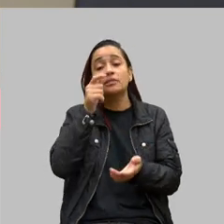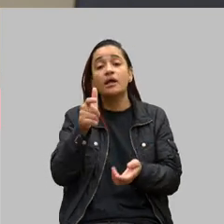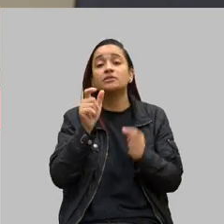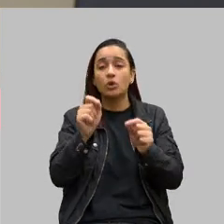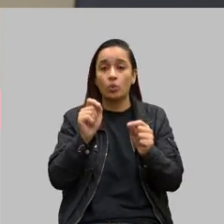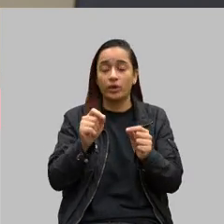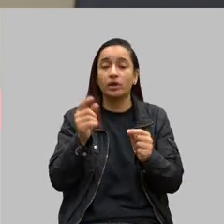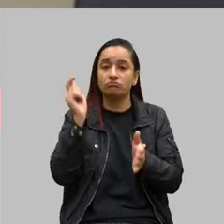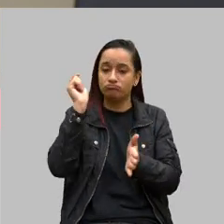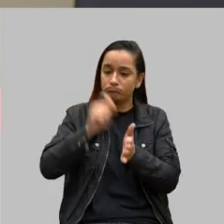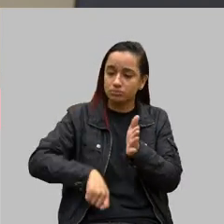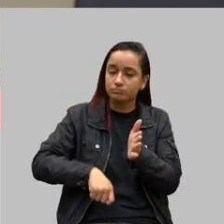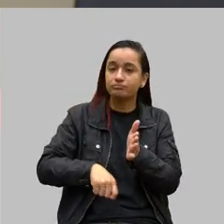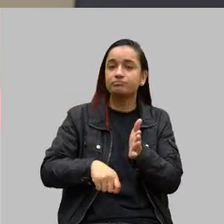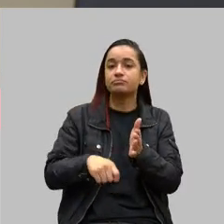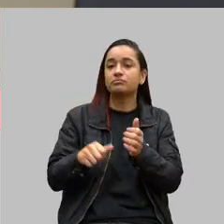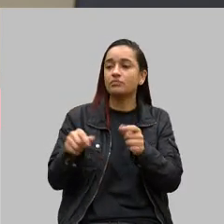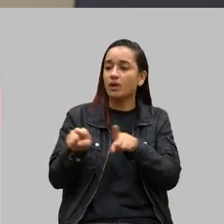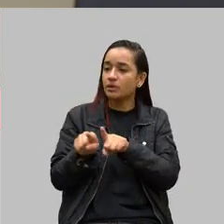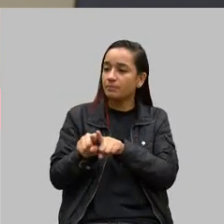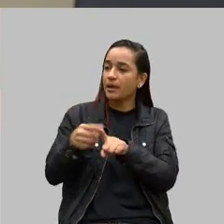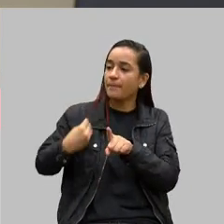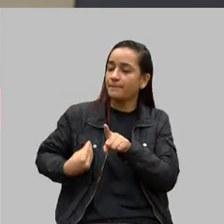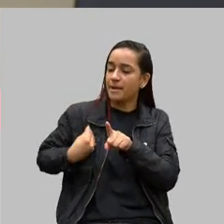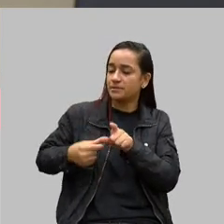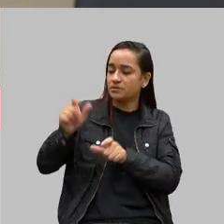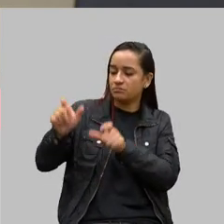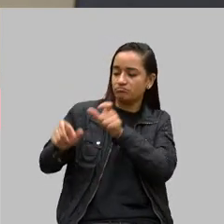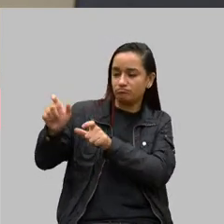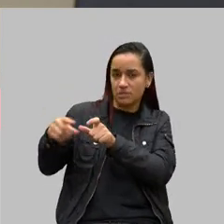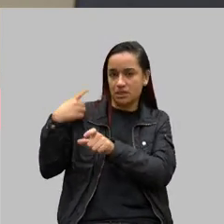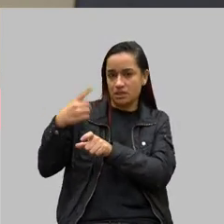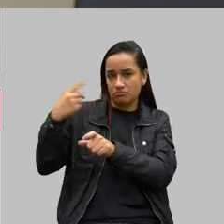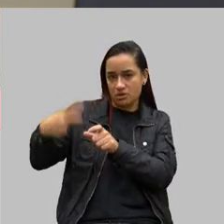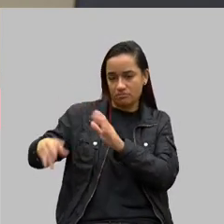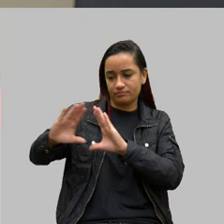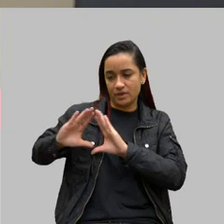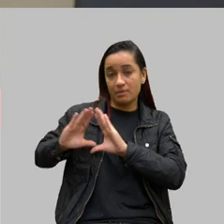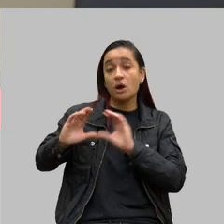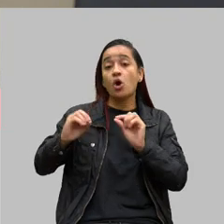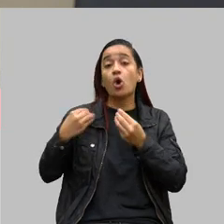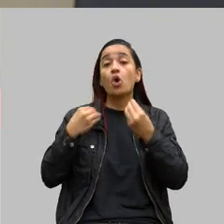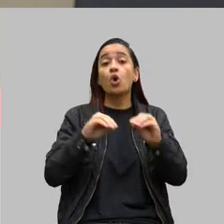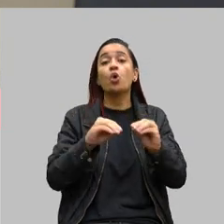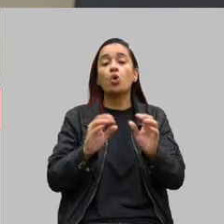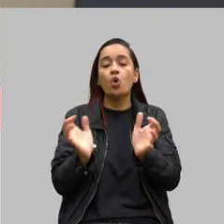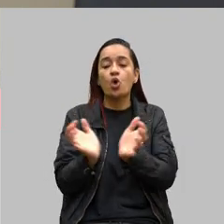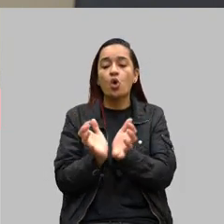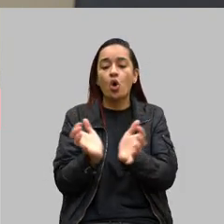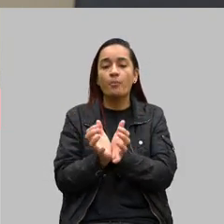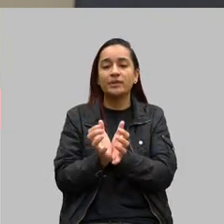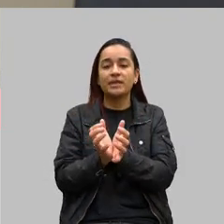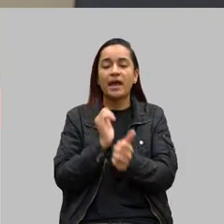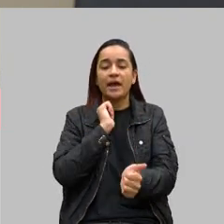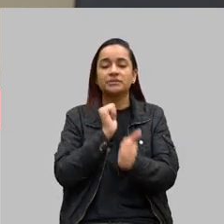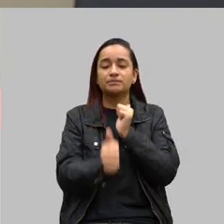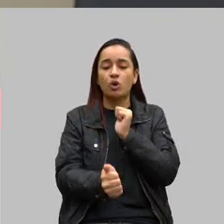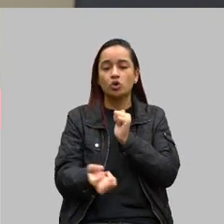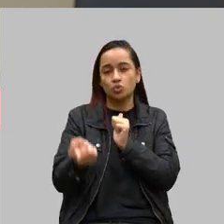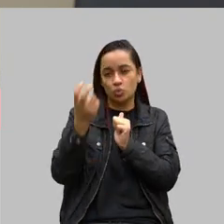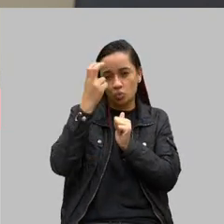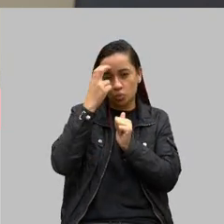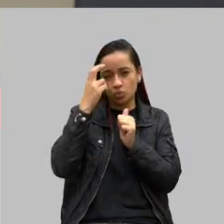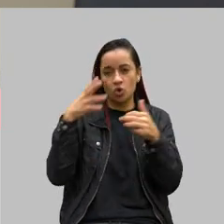presença né de vários representantes dessa casa né o comitê de esporte cultura e lazer né com isso a gente conseguiu construir um calendário né